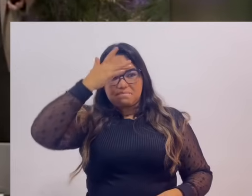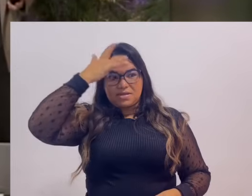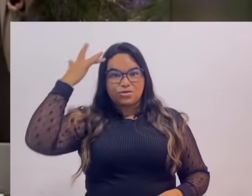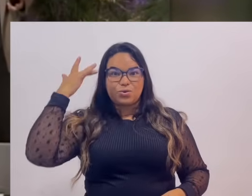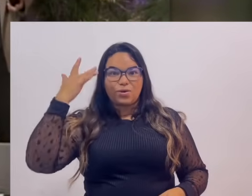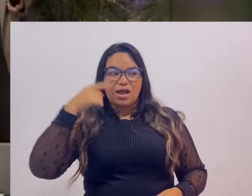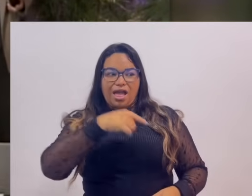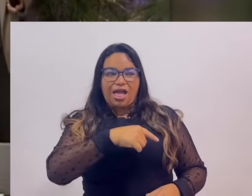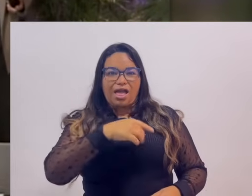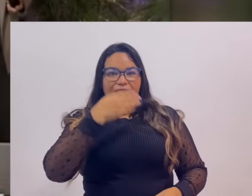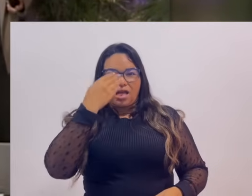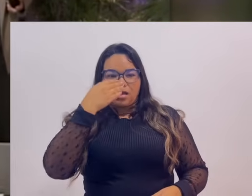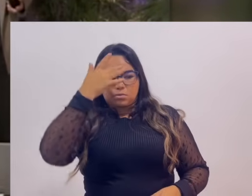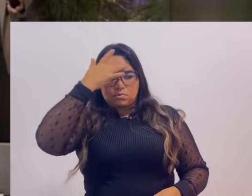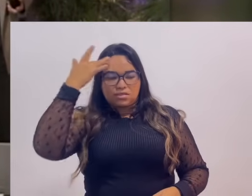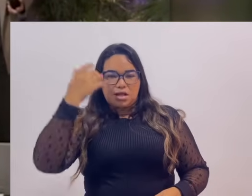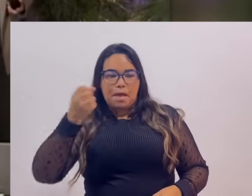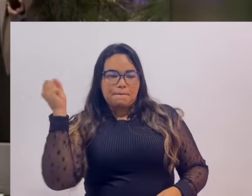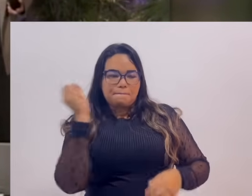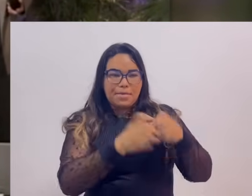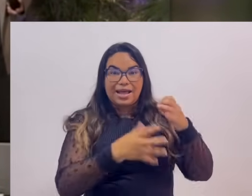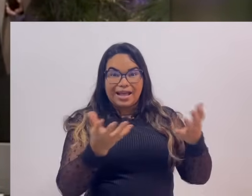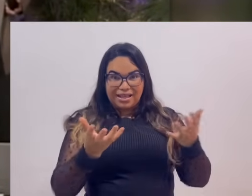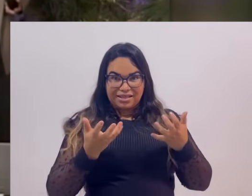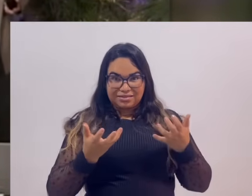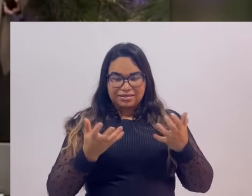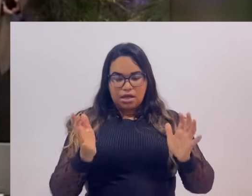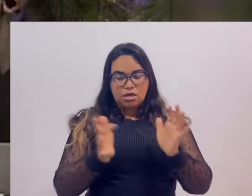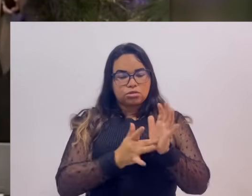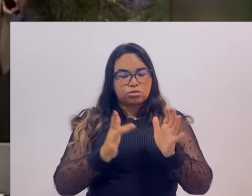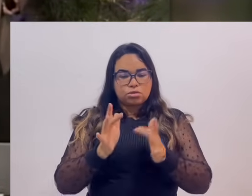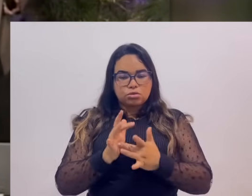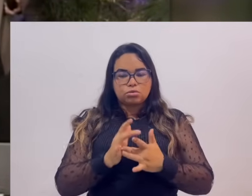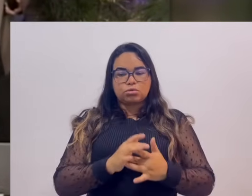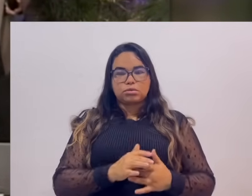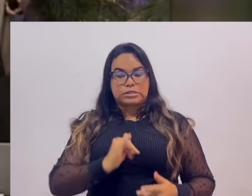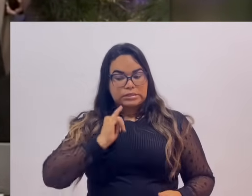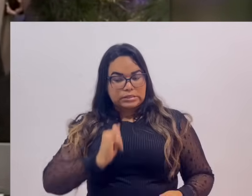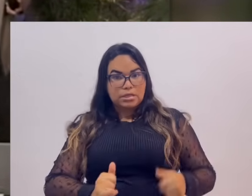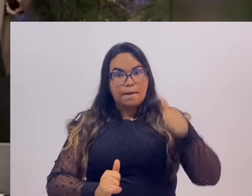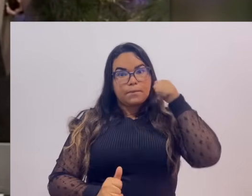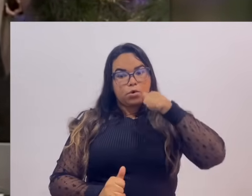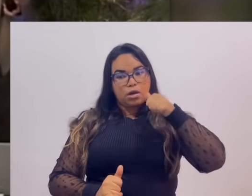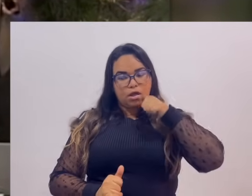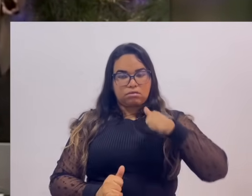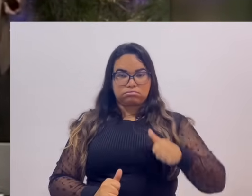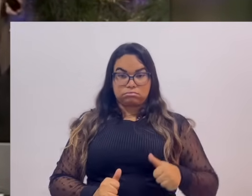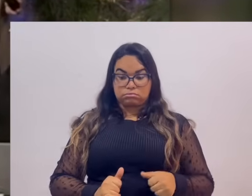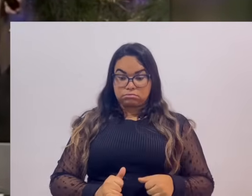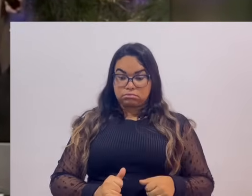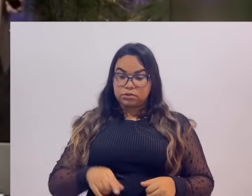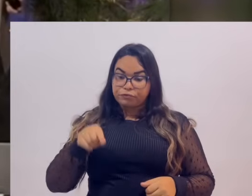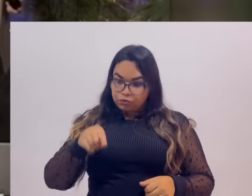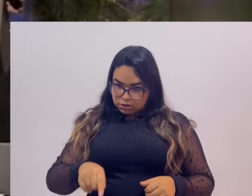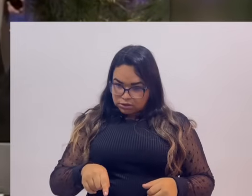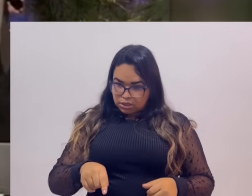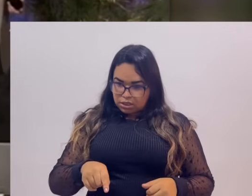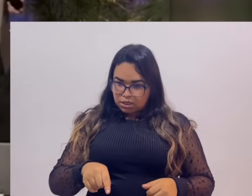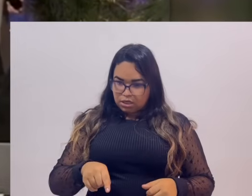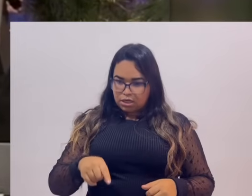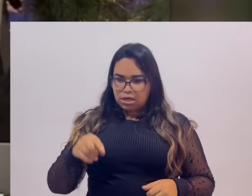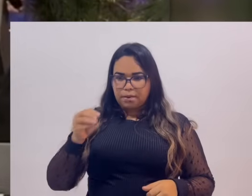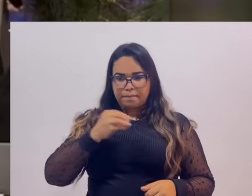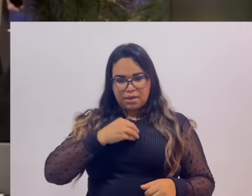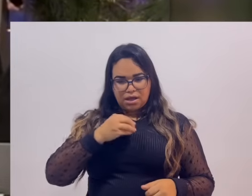condeno certo? isto é a graça isto se chama graça e então o que ele disse? vai